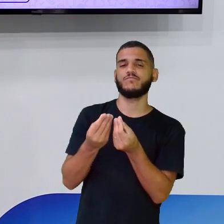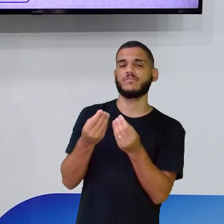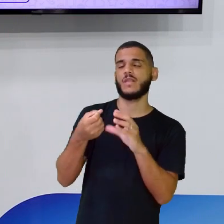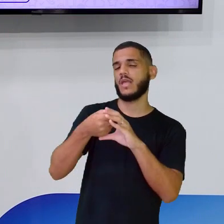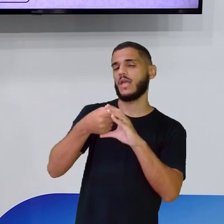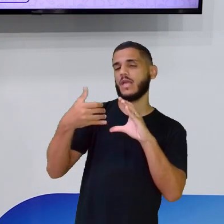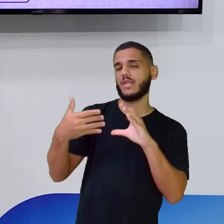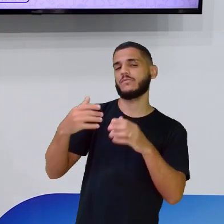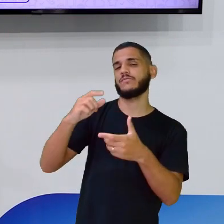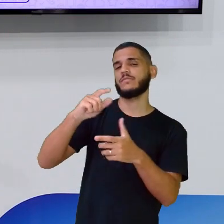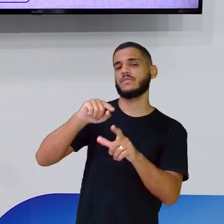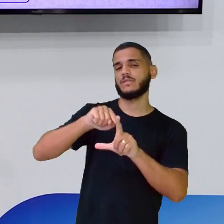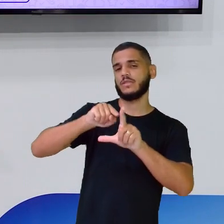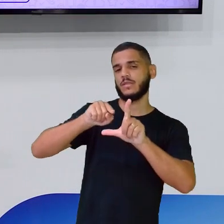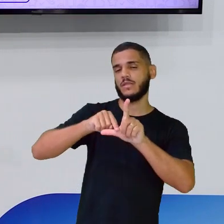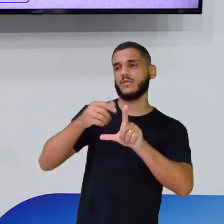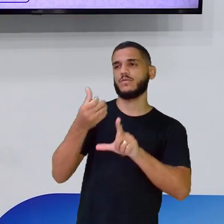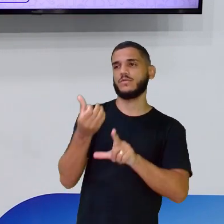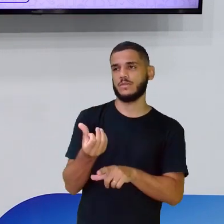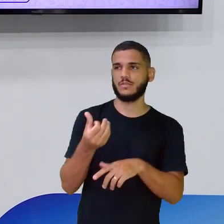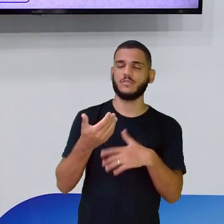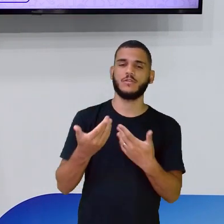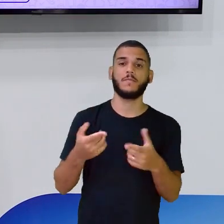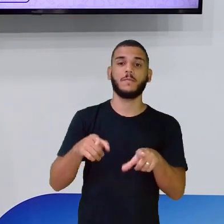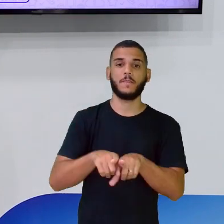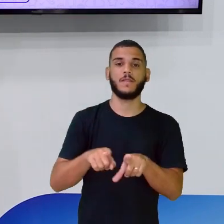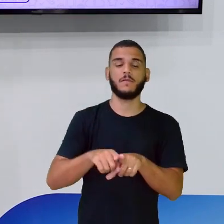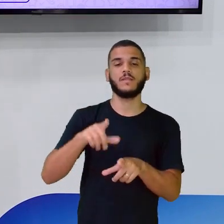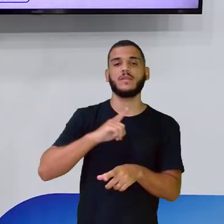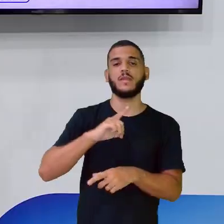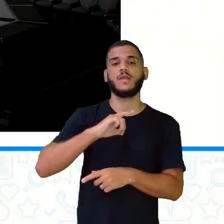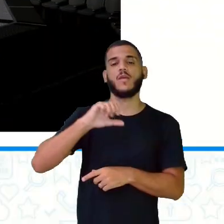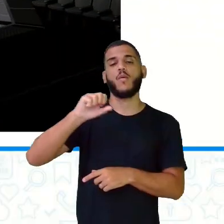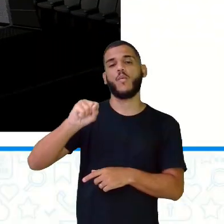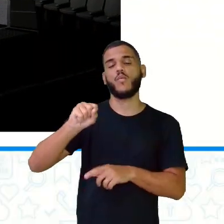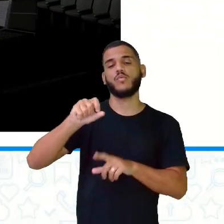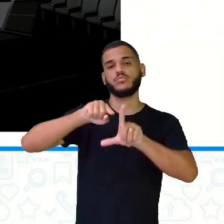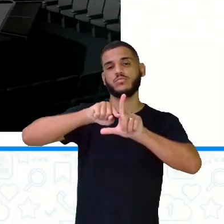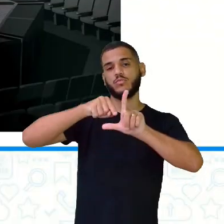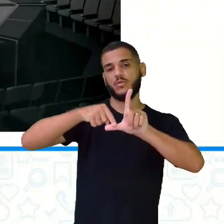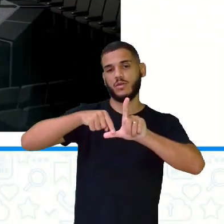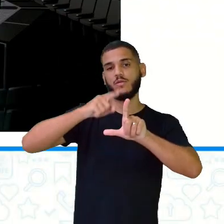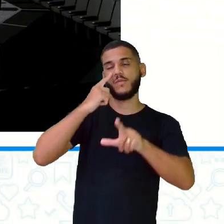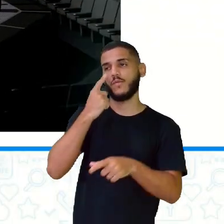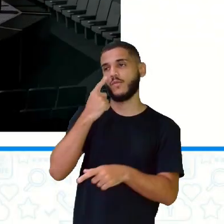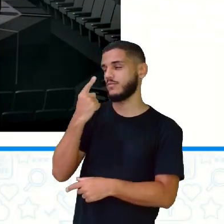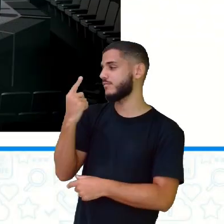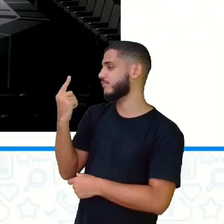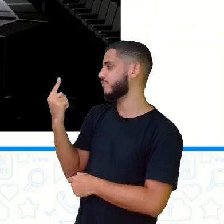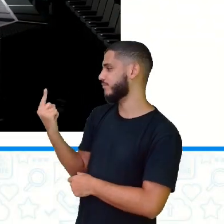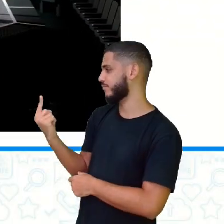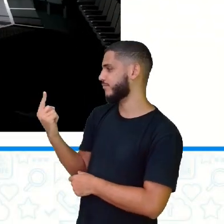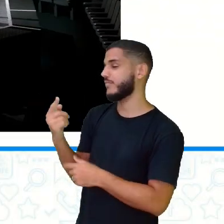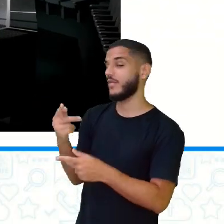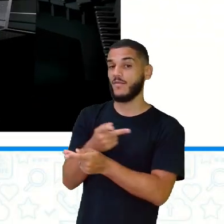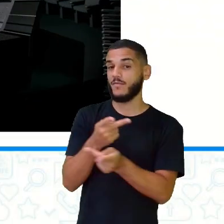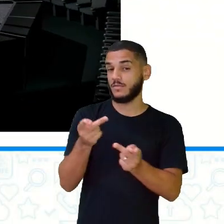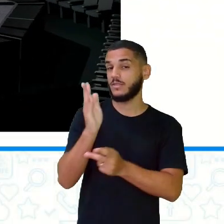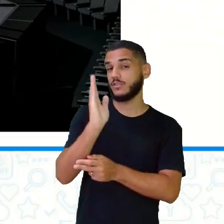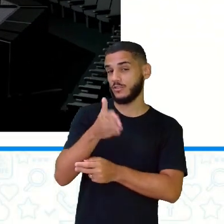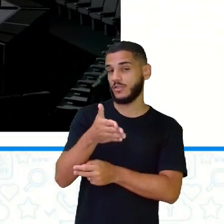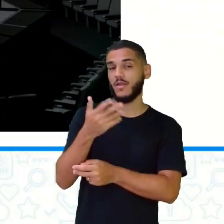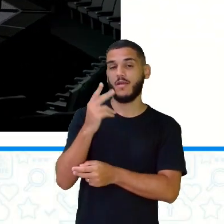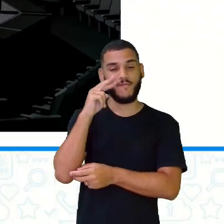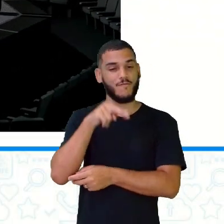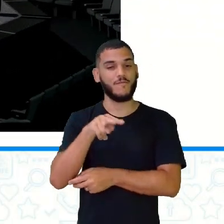forma hexagonal. A gente tem o octógono, eu tenho certeza que alguns de vocês já viram, né, isso